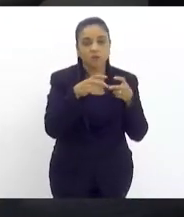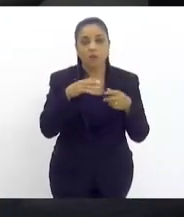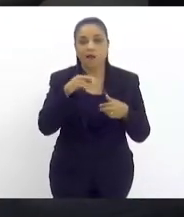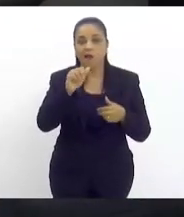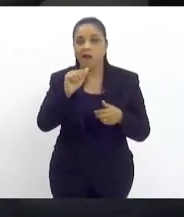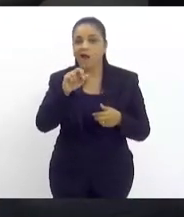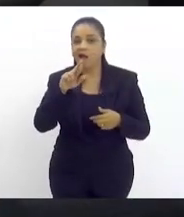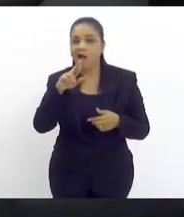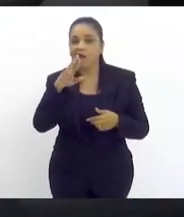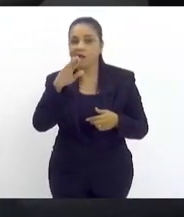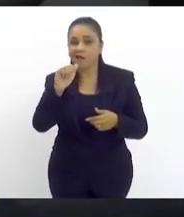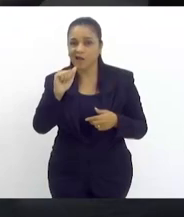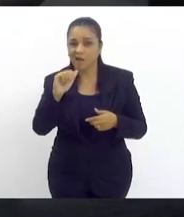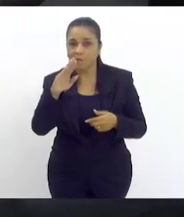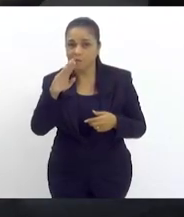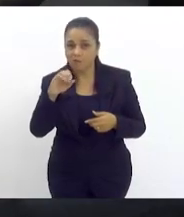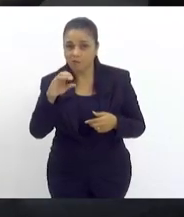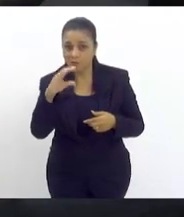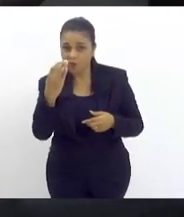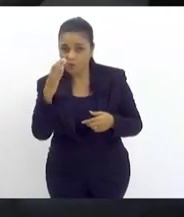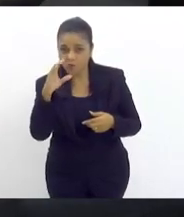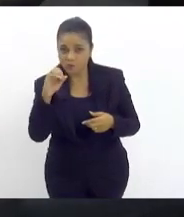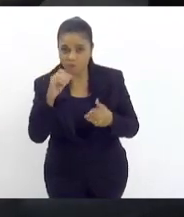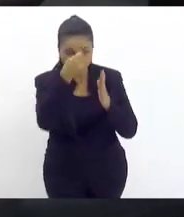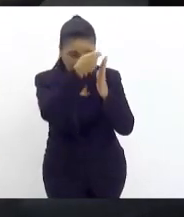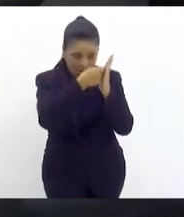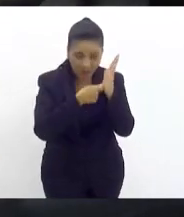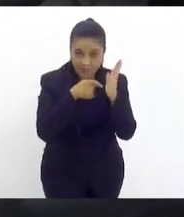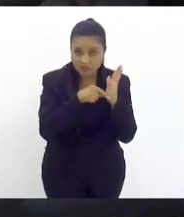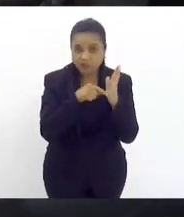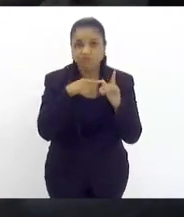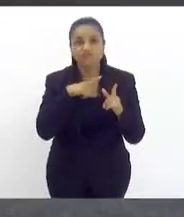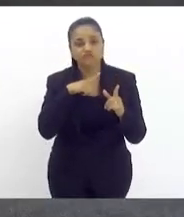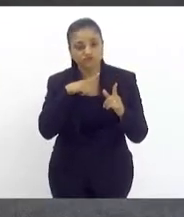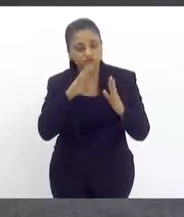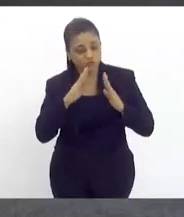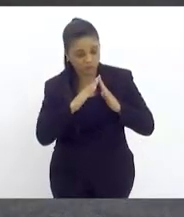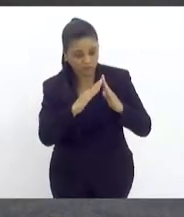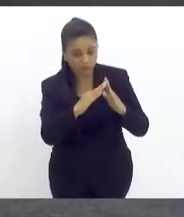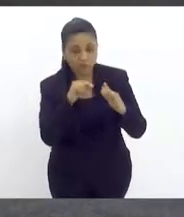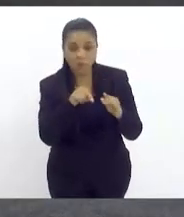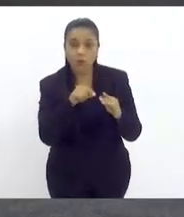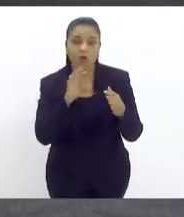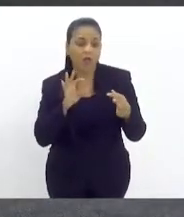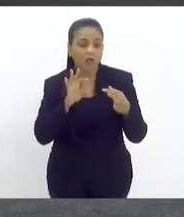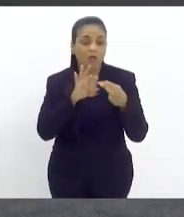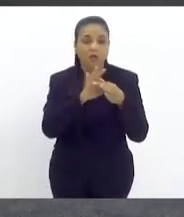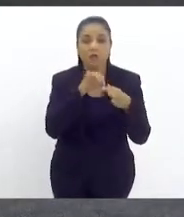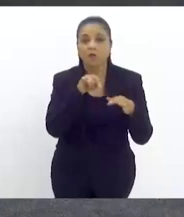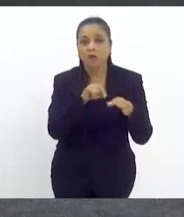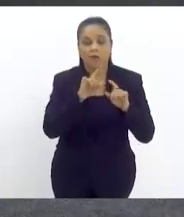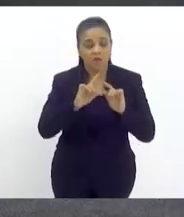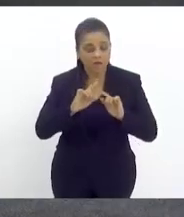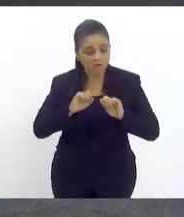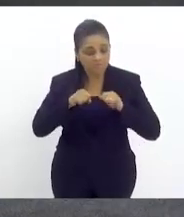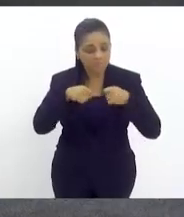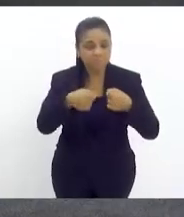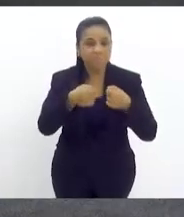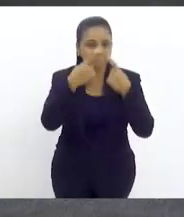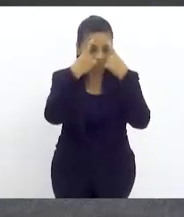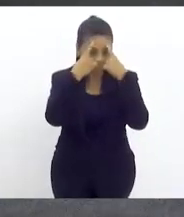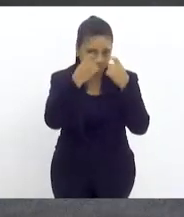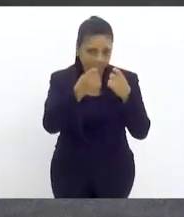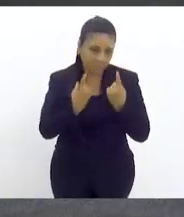que conduzia a ideia da cessão desse imóvel estava diretamente ligado ao enfrentamento da violência contra a